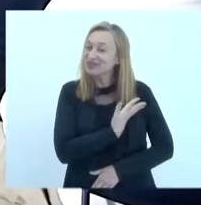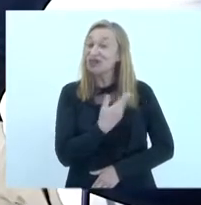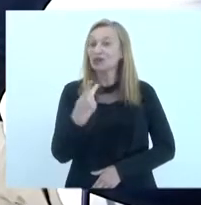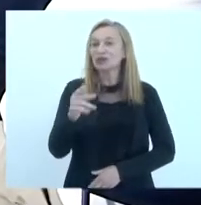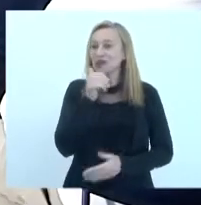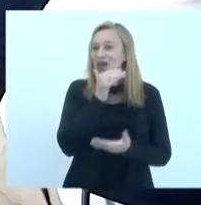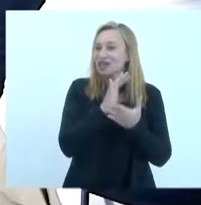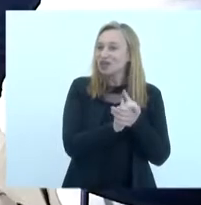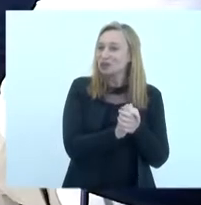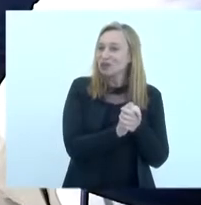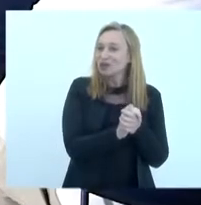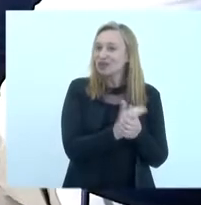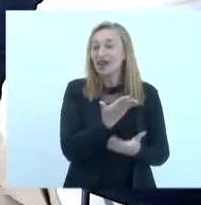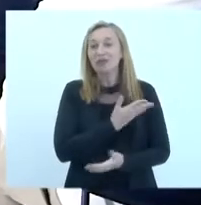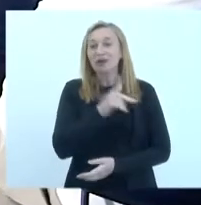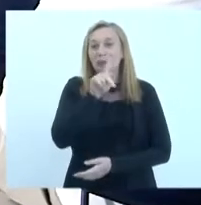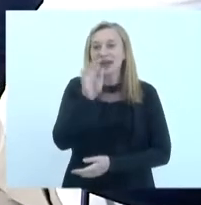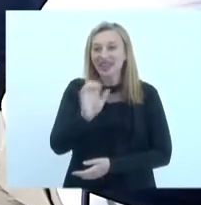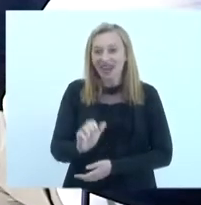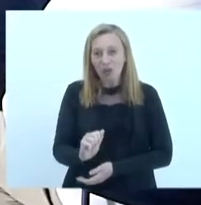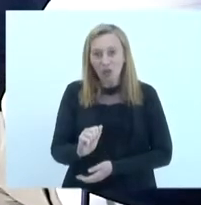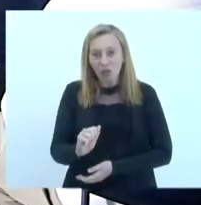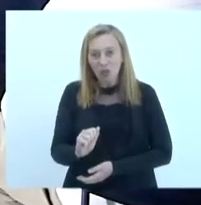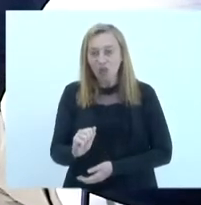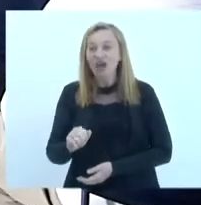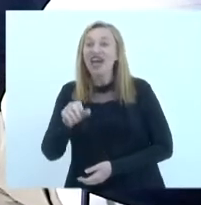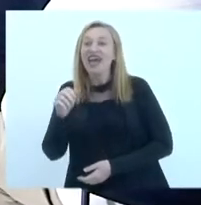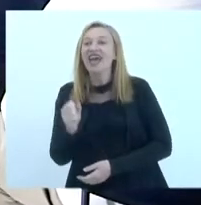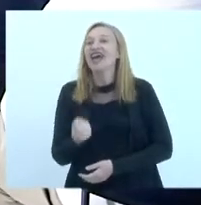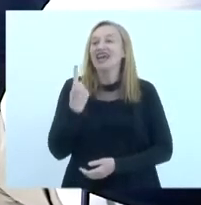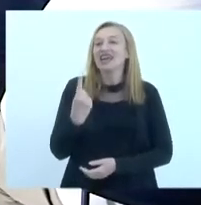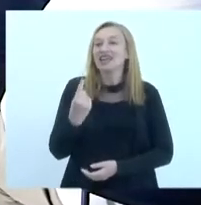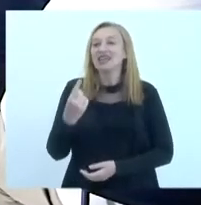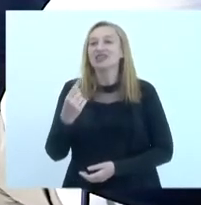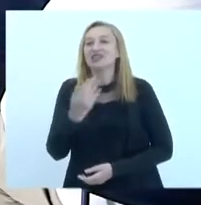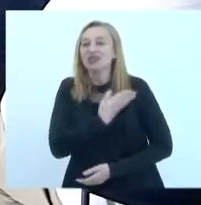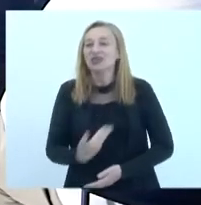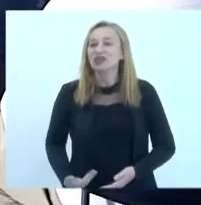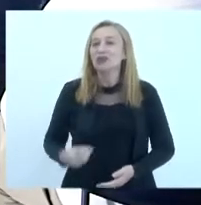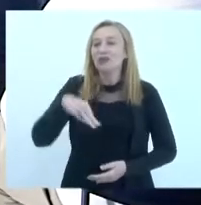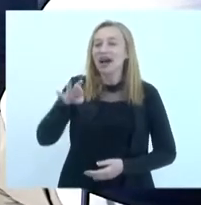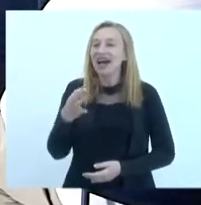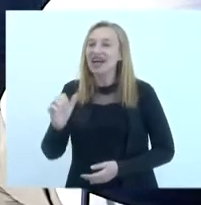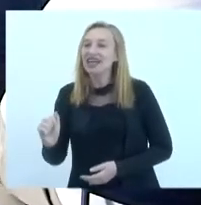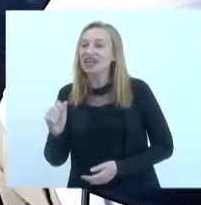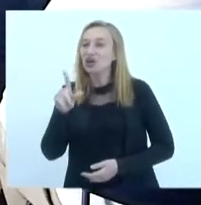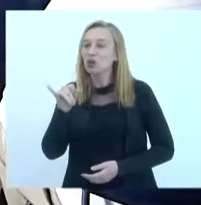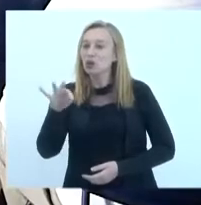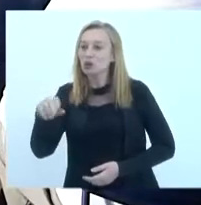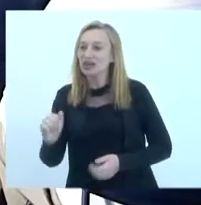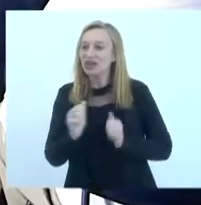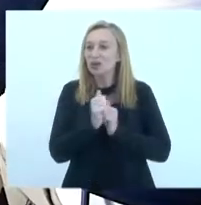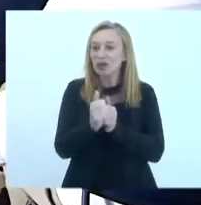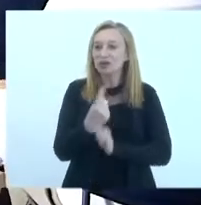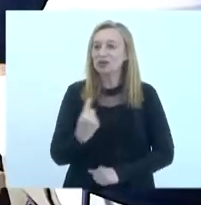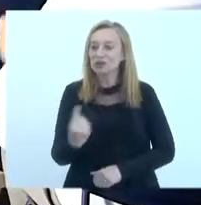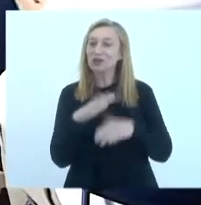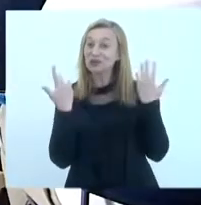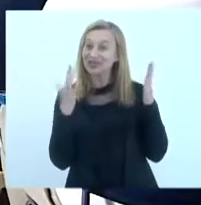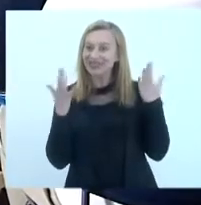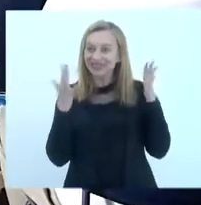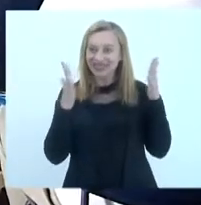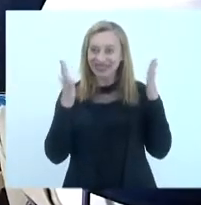esposa, nosso amigo Pezão, ex-governador, com a Maria Lúcia aqui, conosco acompanhando.